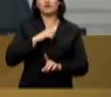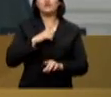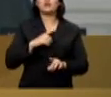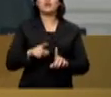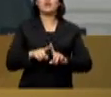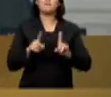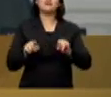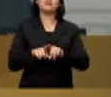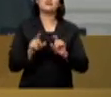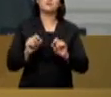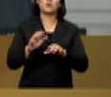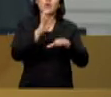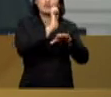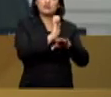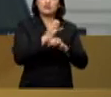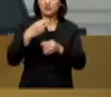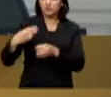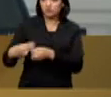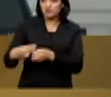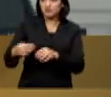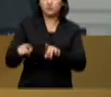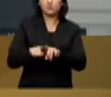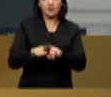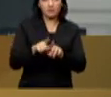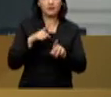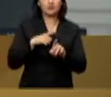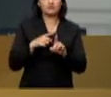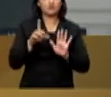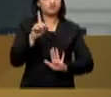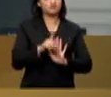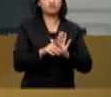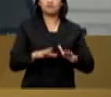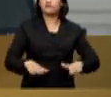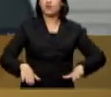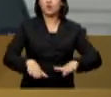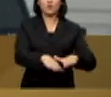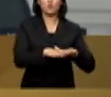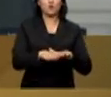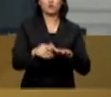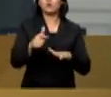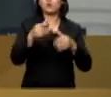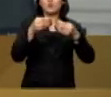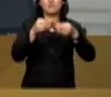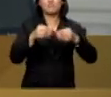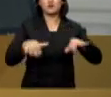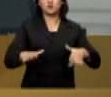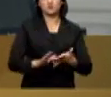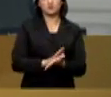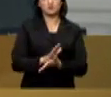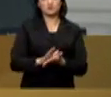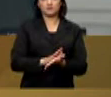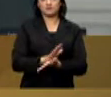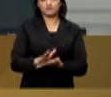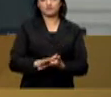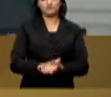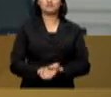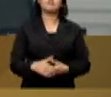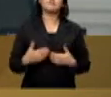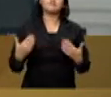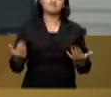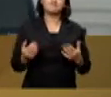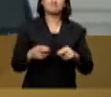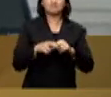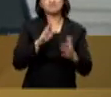relação a estados e municípios, evitando um prejuízo maior também em relação aos contribuintes. Então,